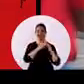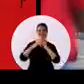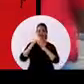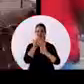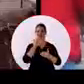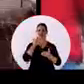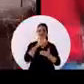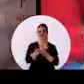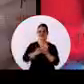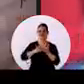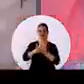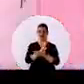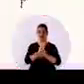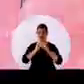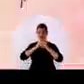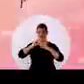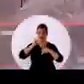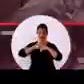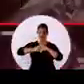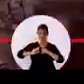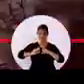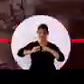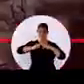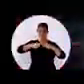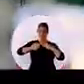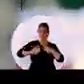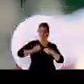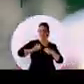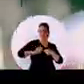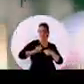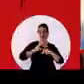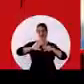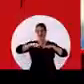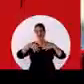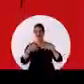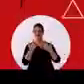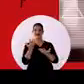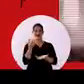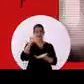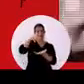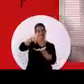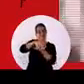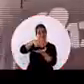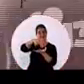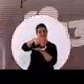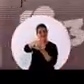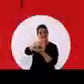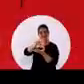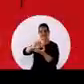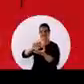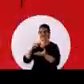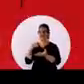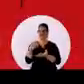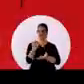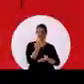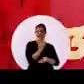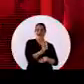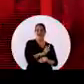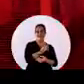Sem palafitas, casa forte pra morar Quando o centro for a gente A